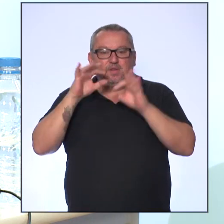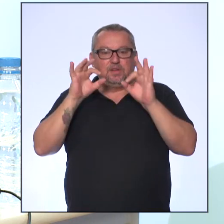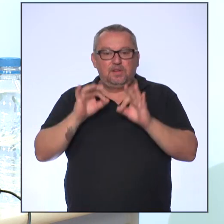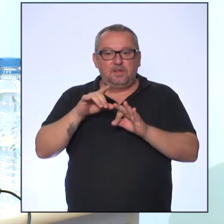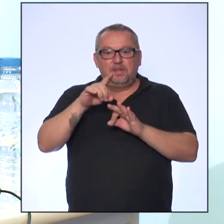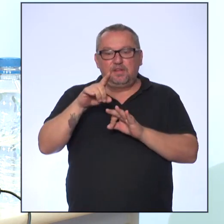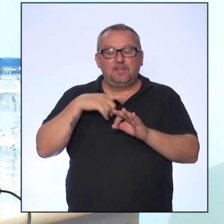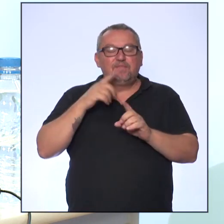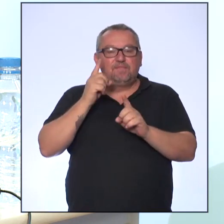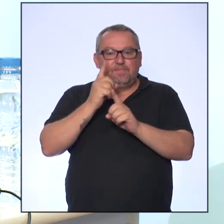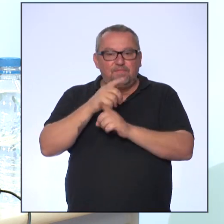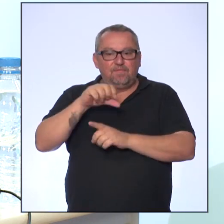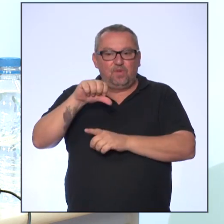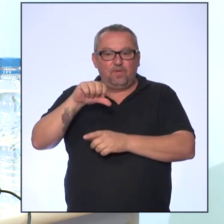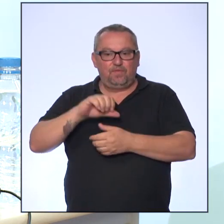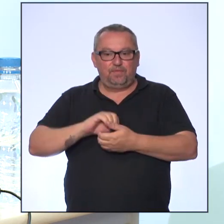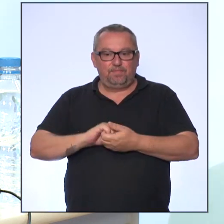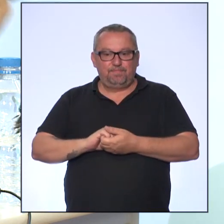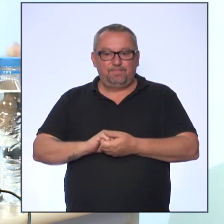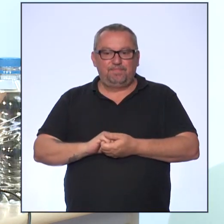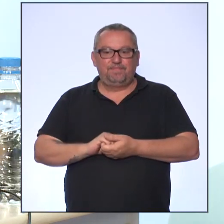você vai se identificar. Exemplo 9.